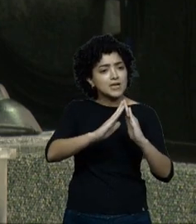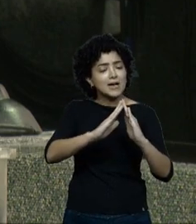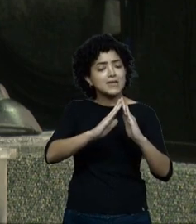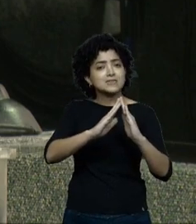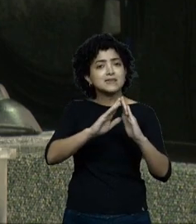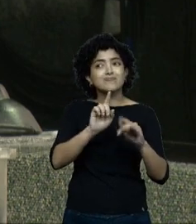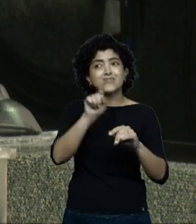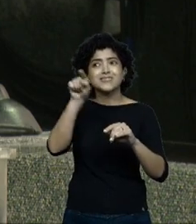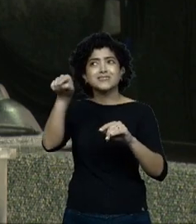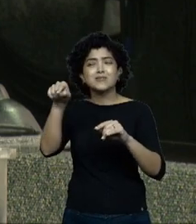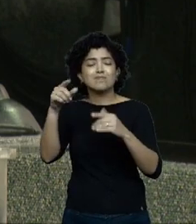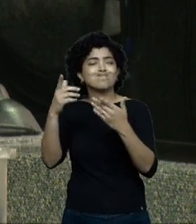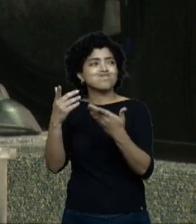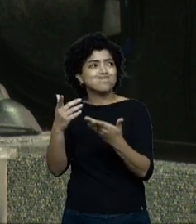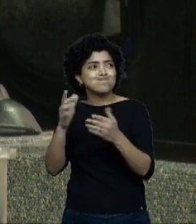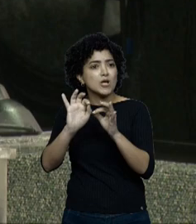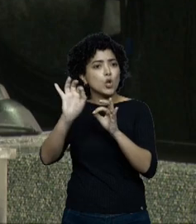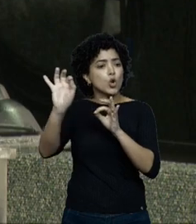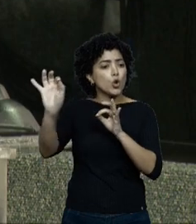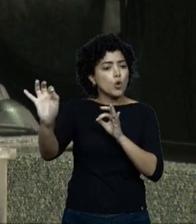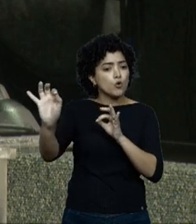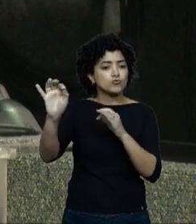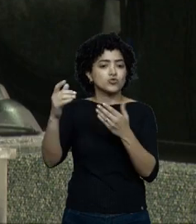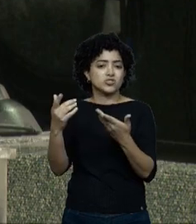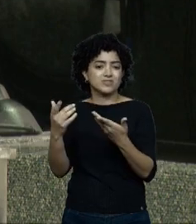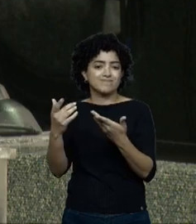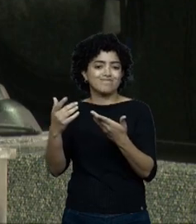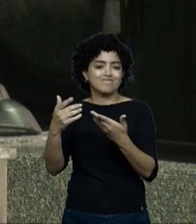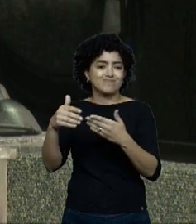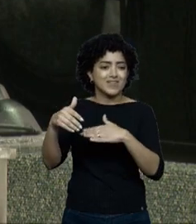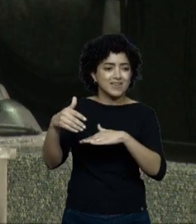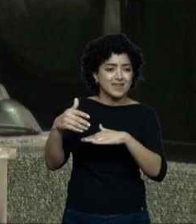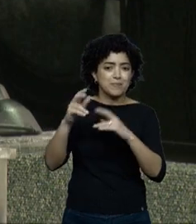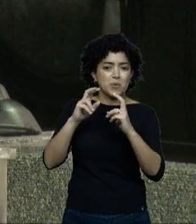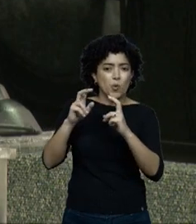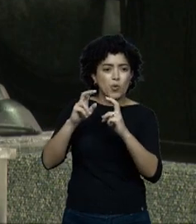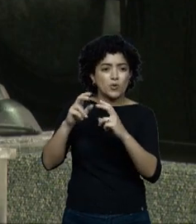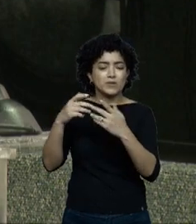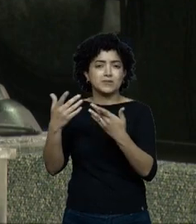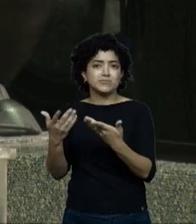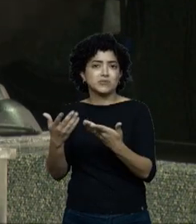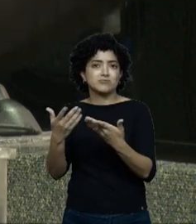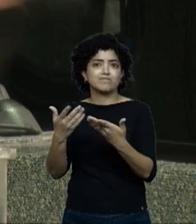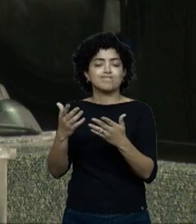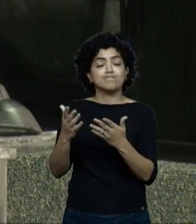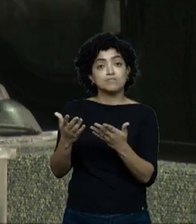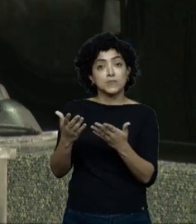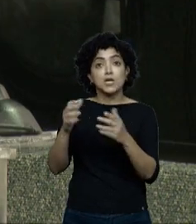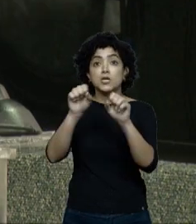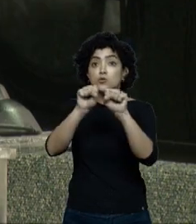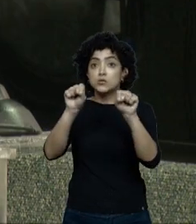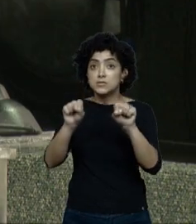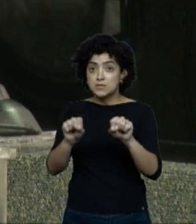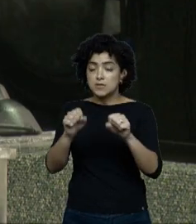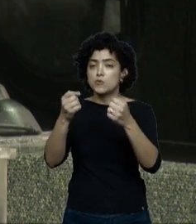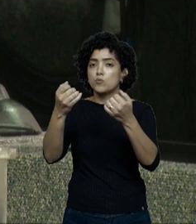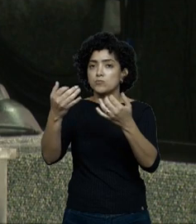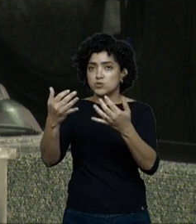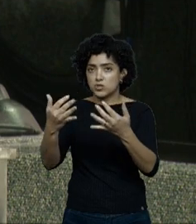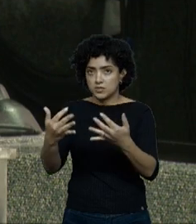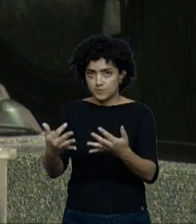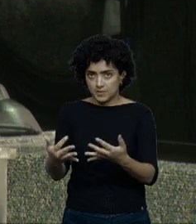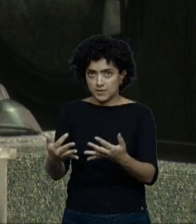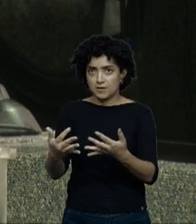pegar aquela outra vaga eu vou passar muito tempo no trânsito não vai valer a pena para mim e o sistema como você já colocaram aqui